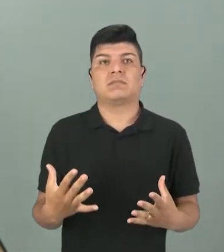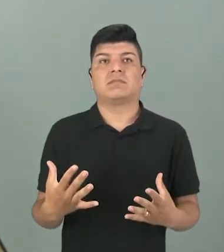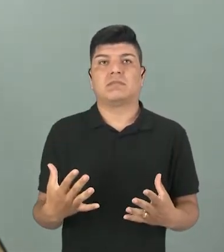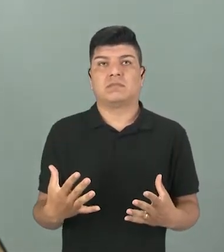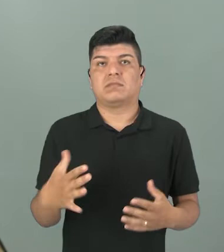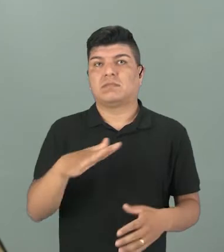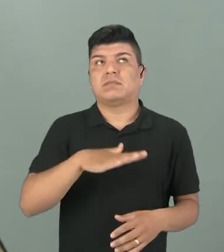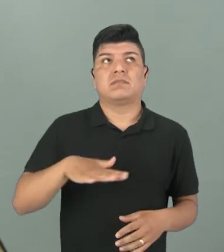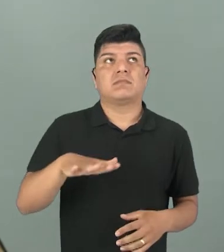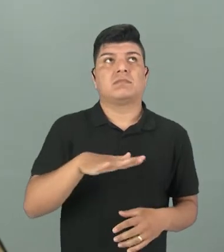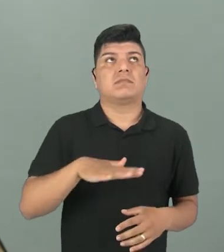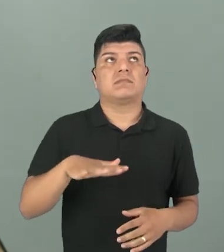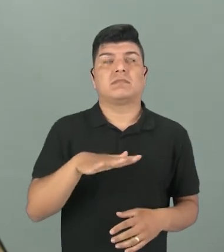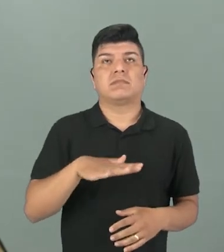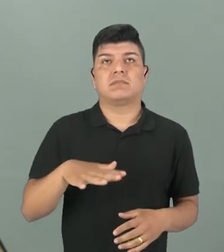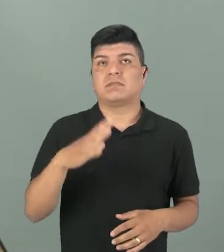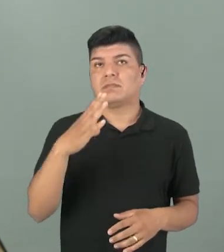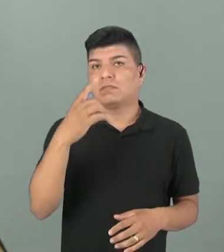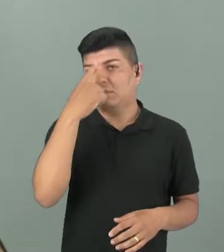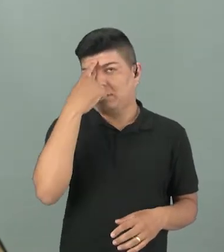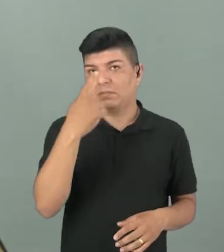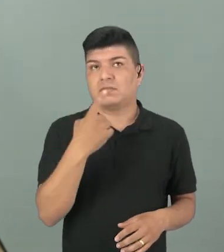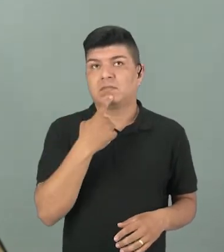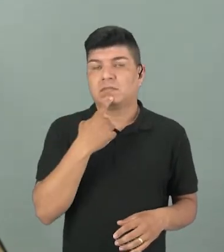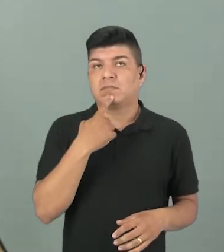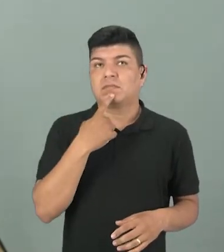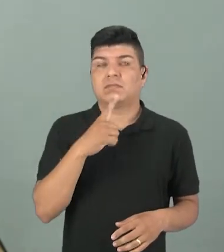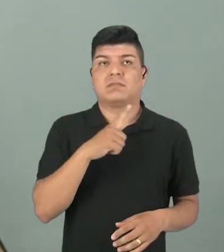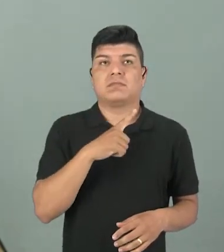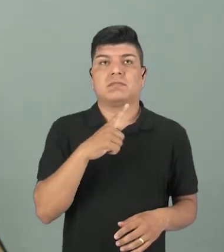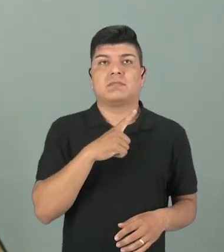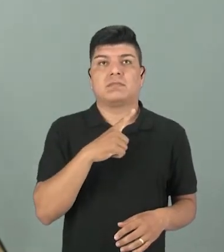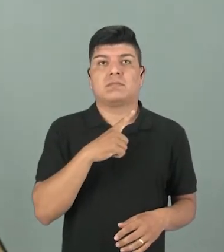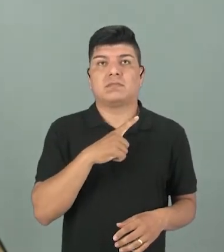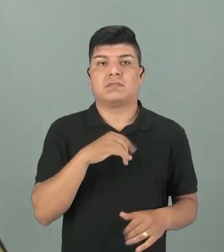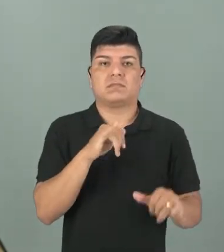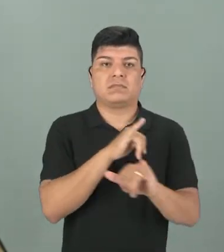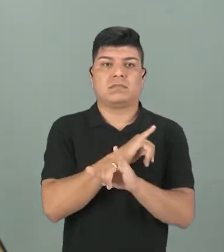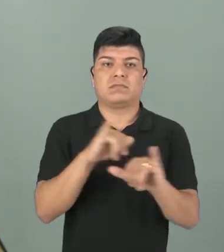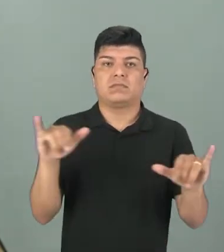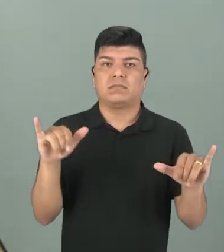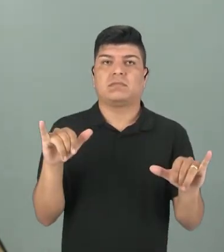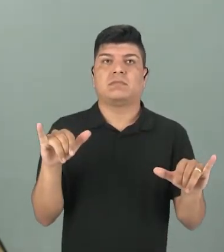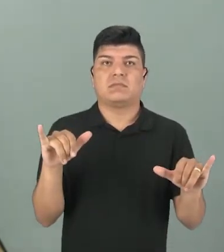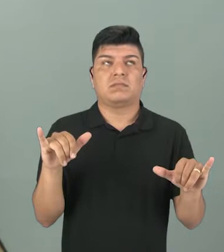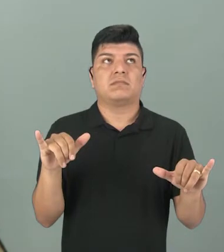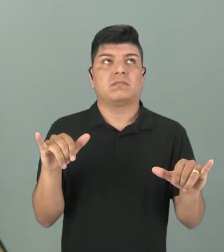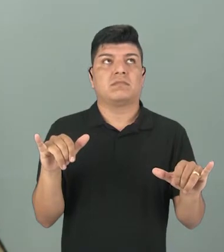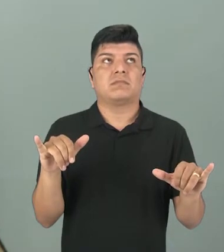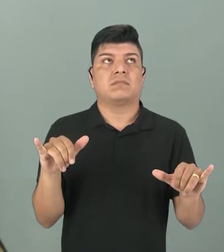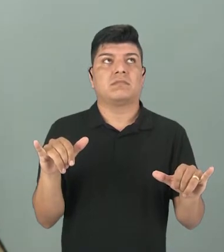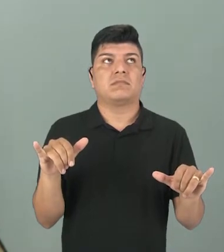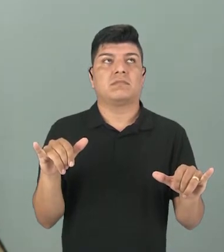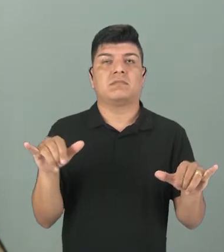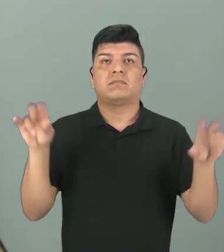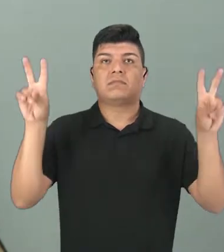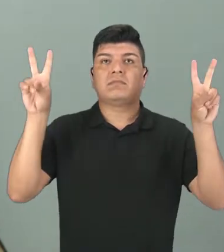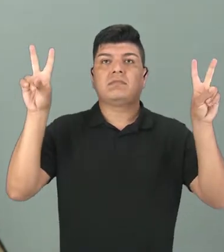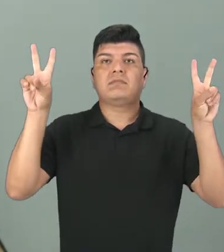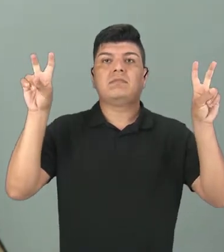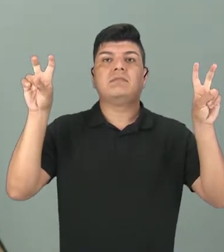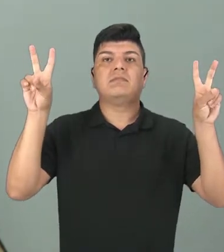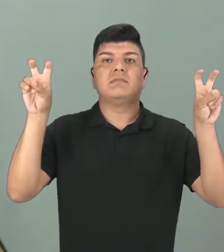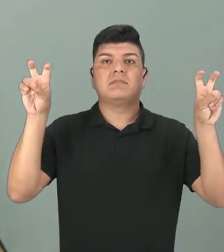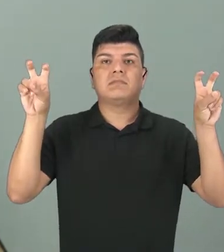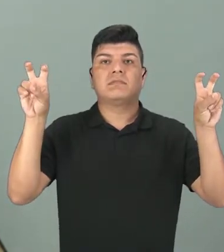bem abaixo, né, da imagem. Nós temos a manchete, que é o